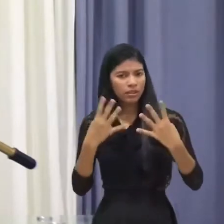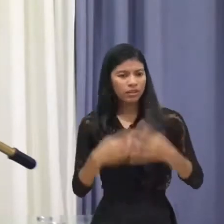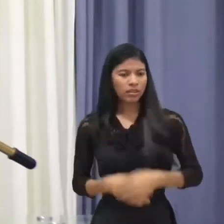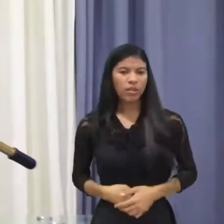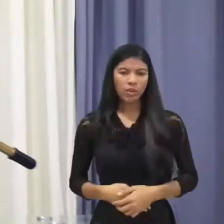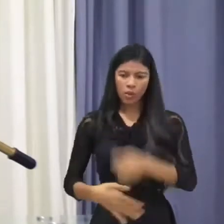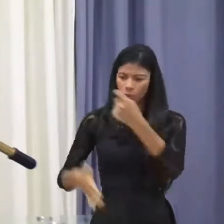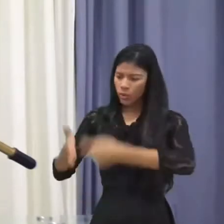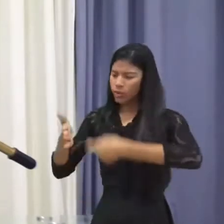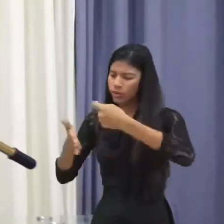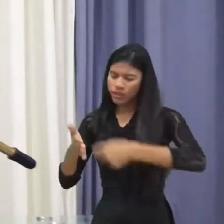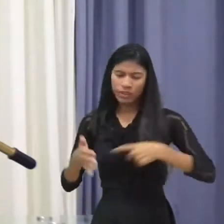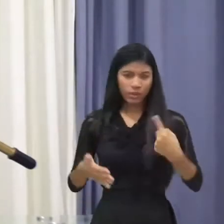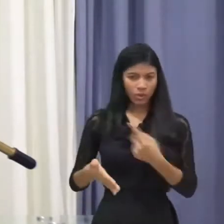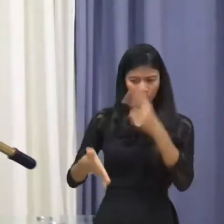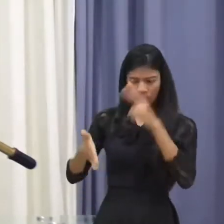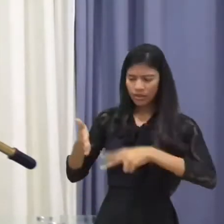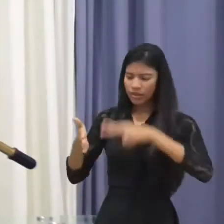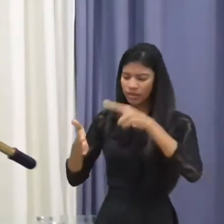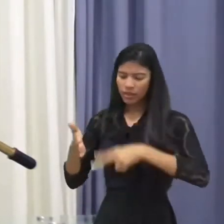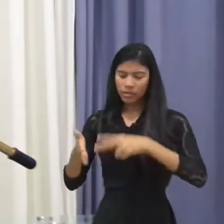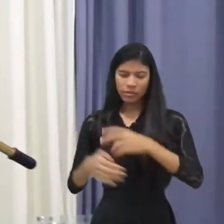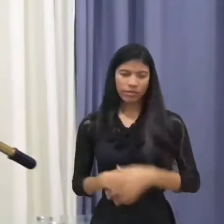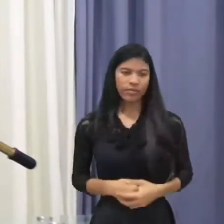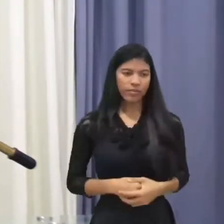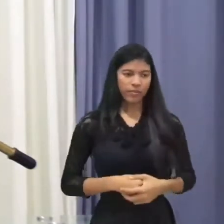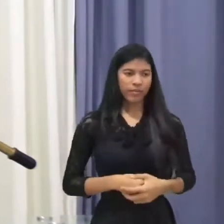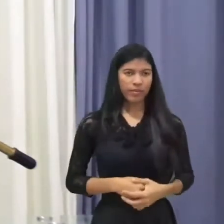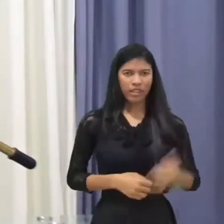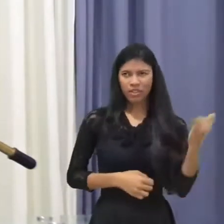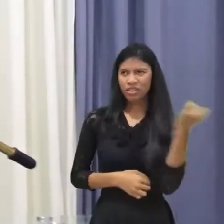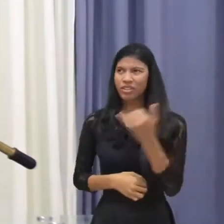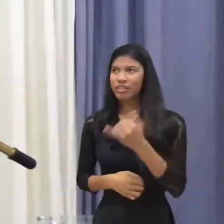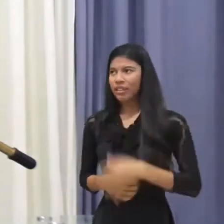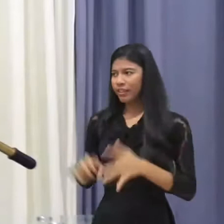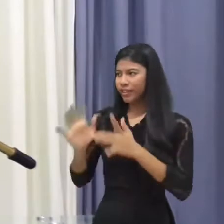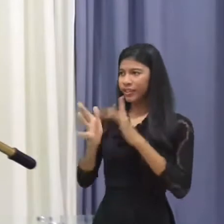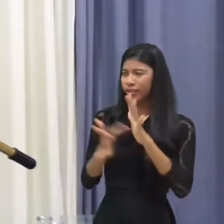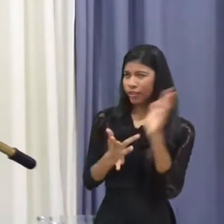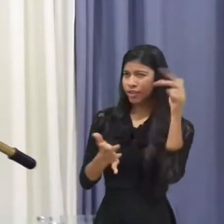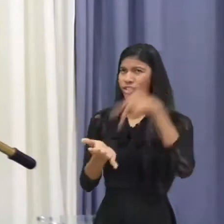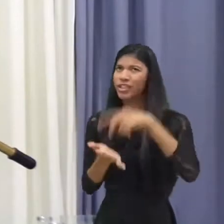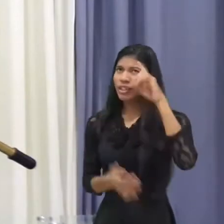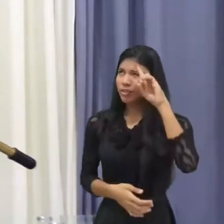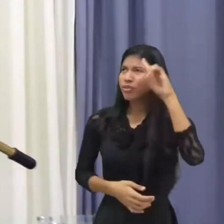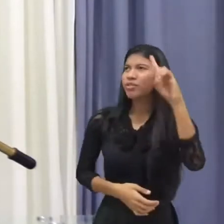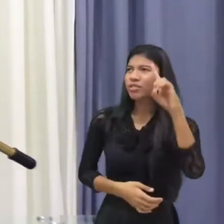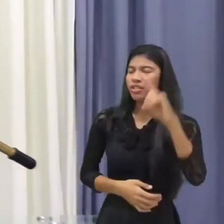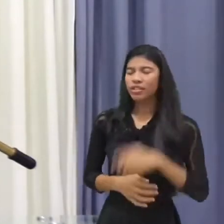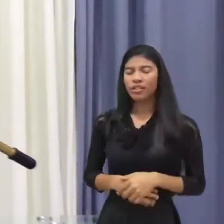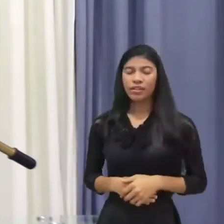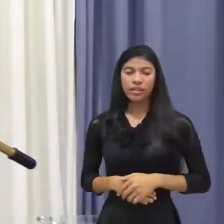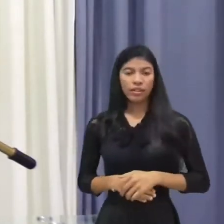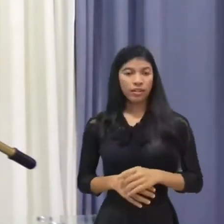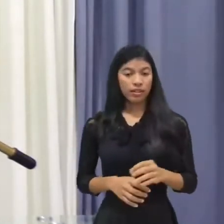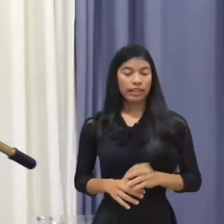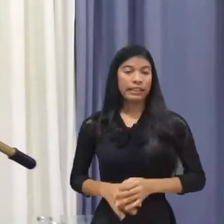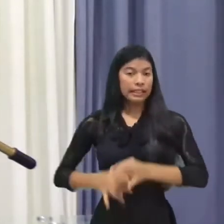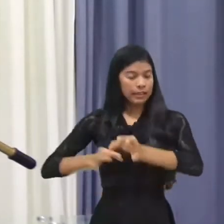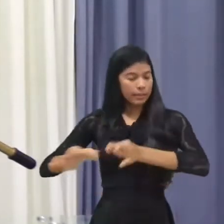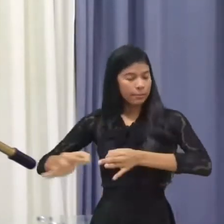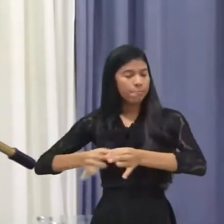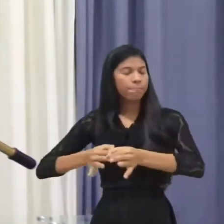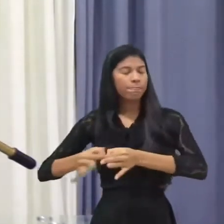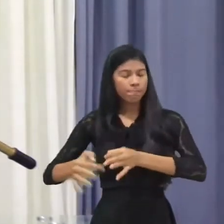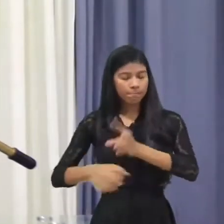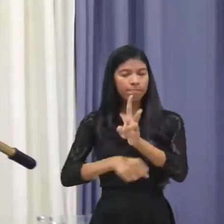ler da Sagrada Escritura não está dizendo ele vem em tempo tal, está nos dizendo preparem-se,